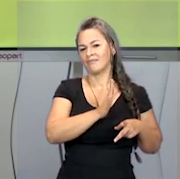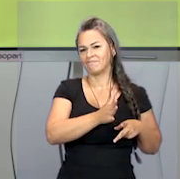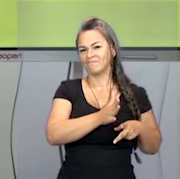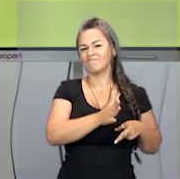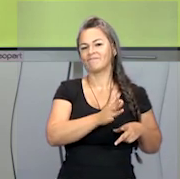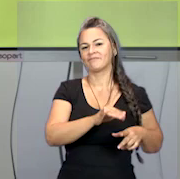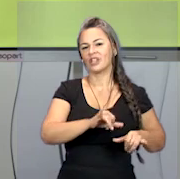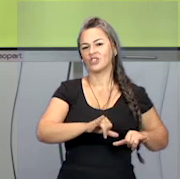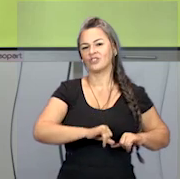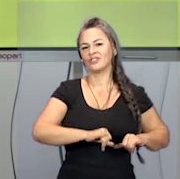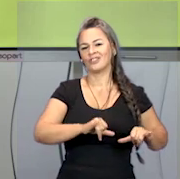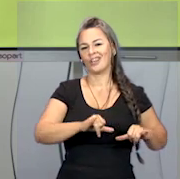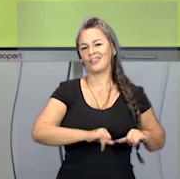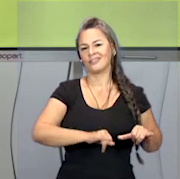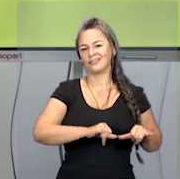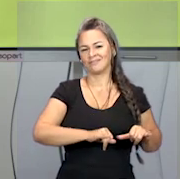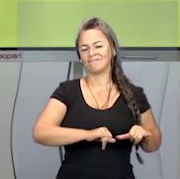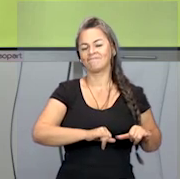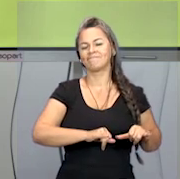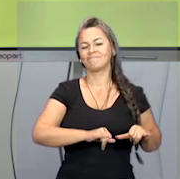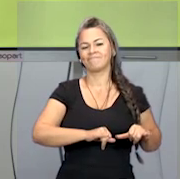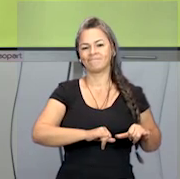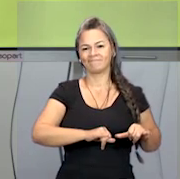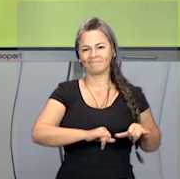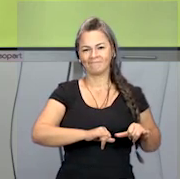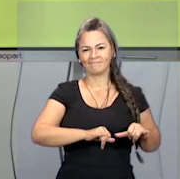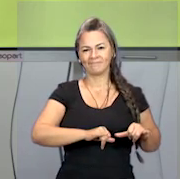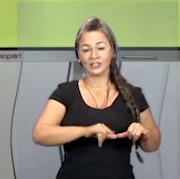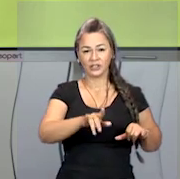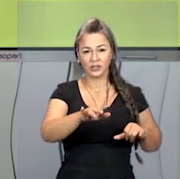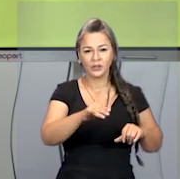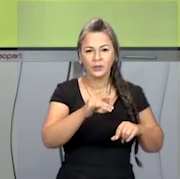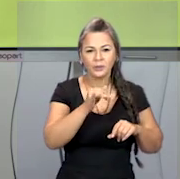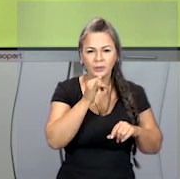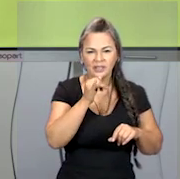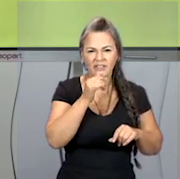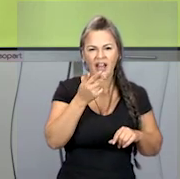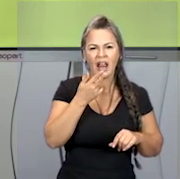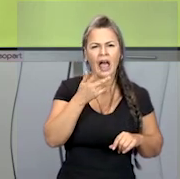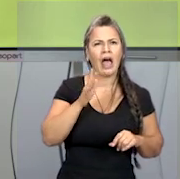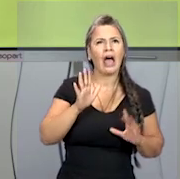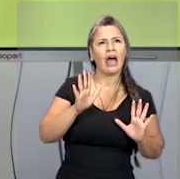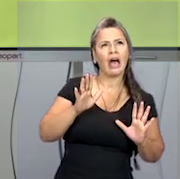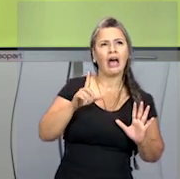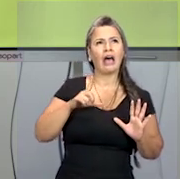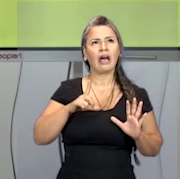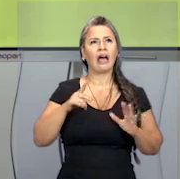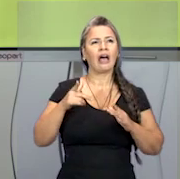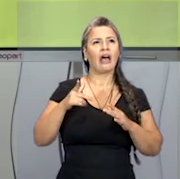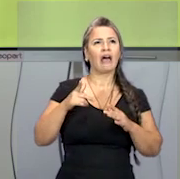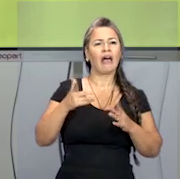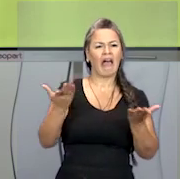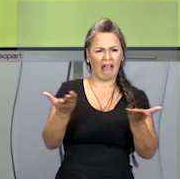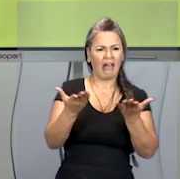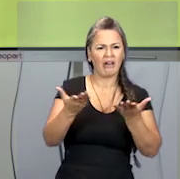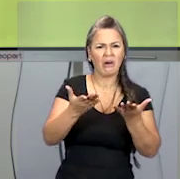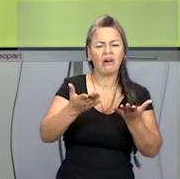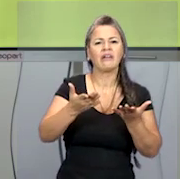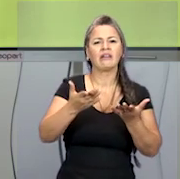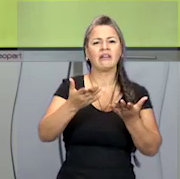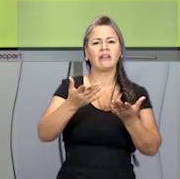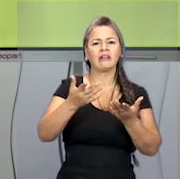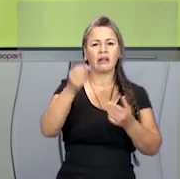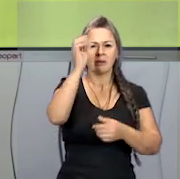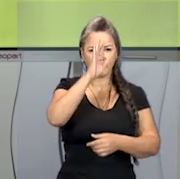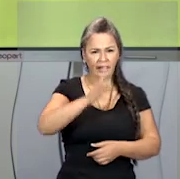pode falar que a violência começou só em determinado ano, só nos 10 últimos anos, 100 anos ou 200 anos.